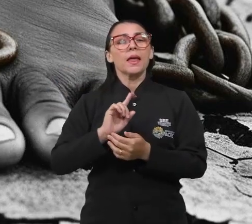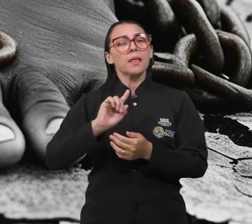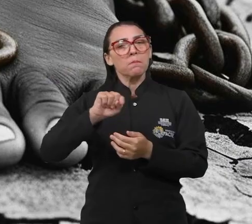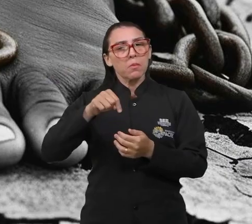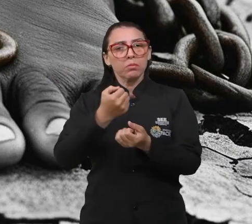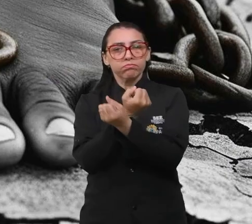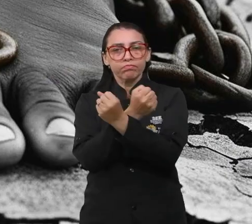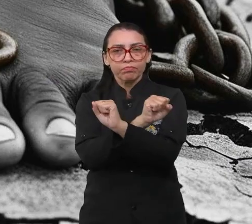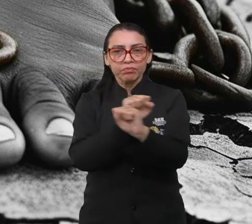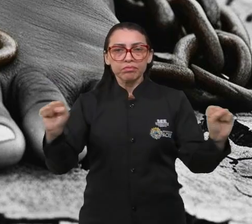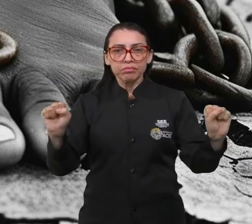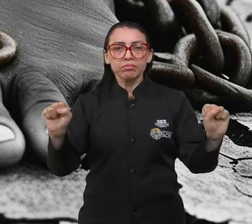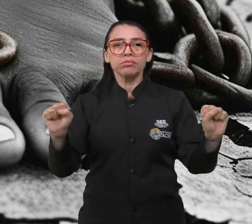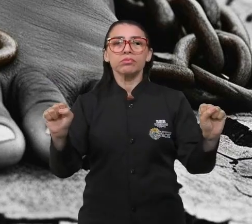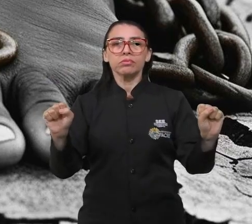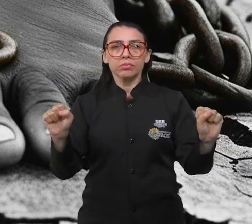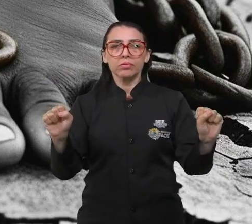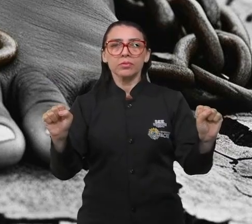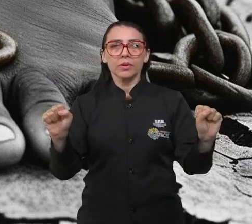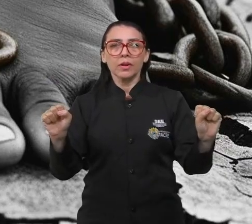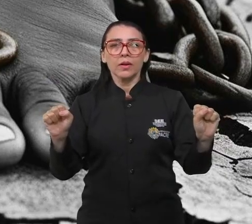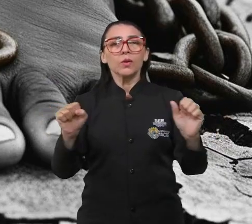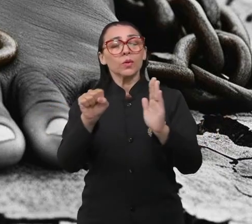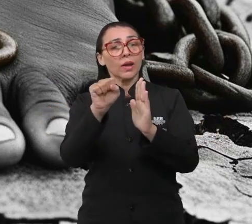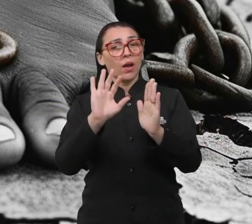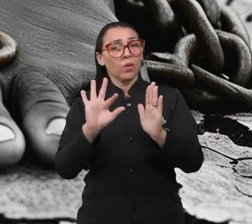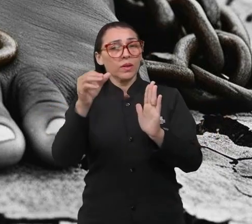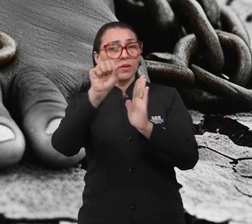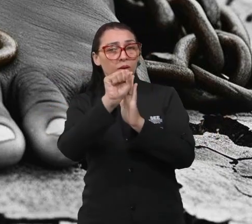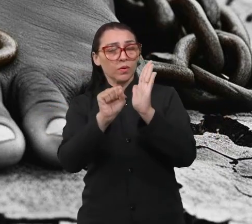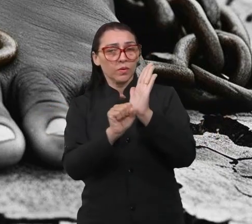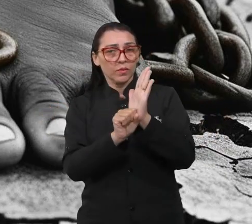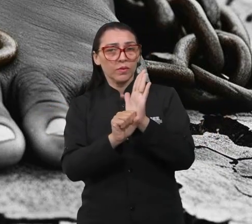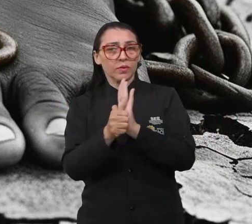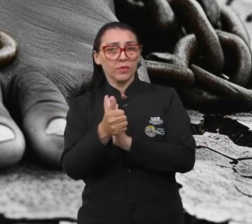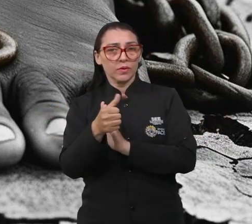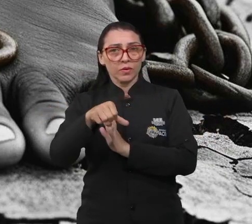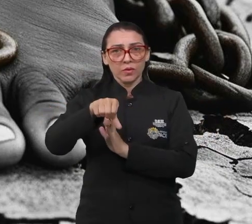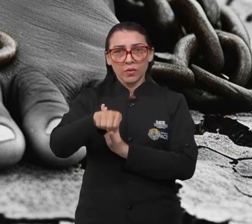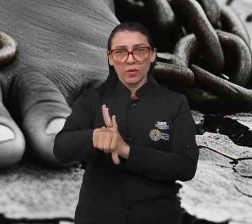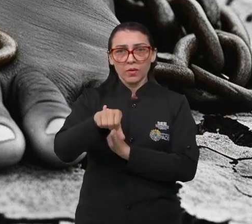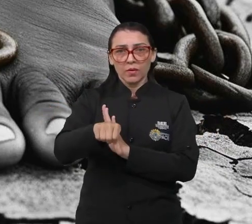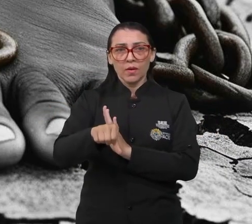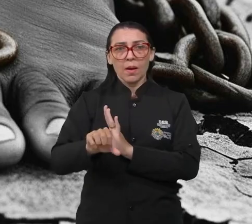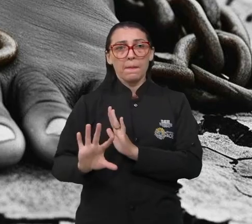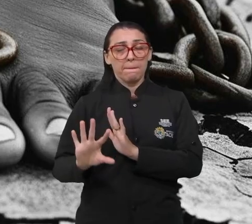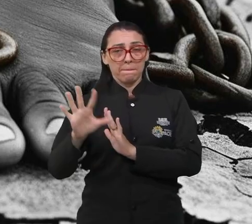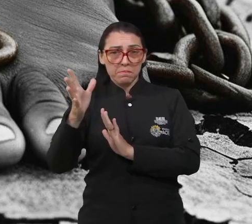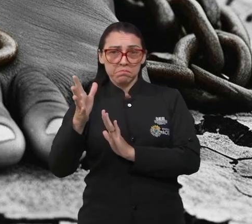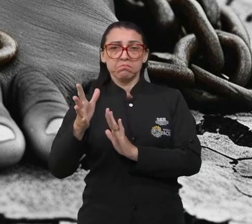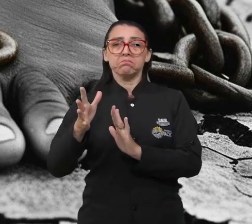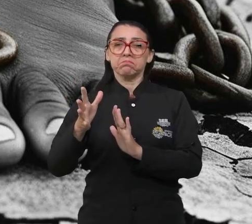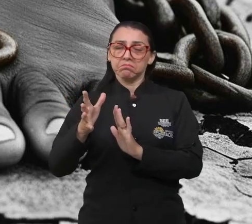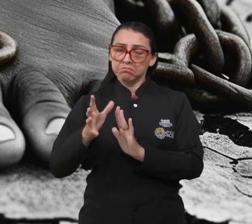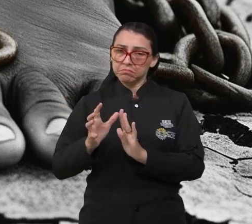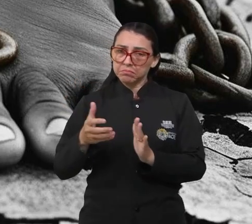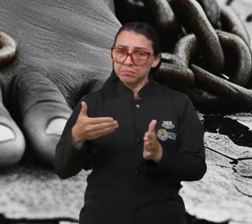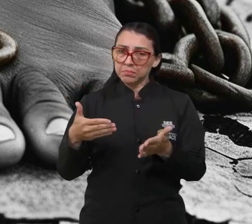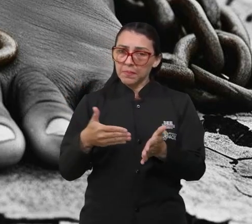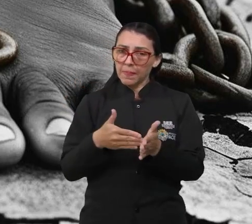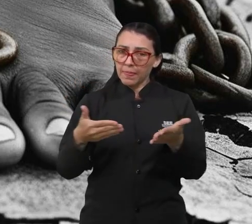a abolição formal da escravidão, que ocorreu lá no século XIX, persistem